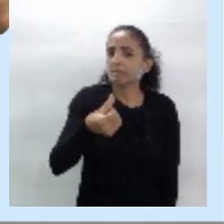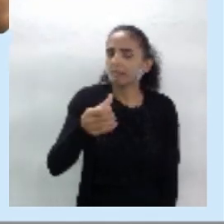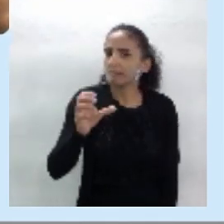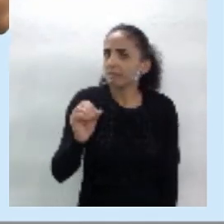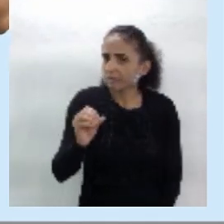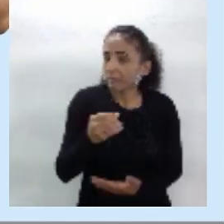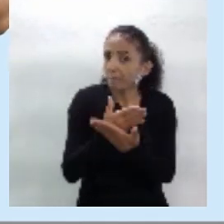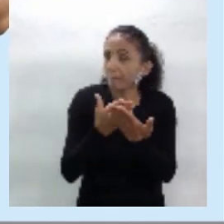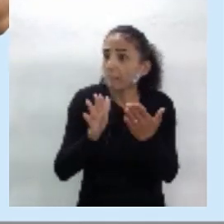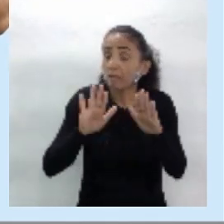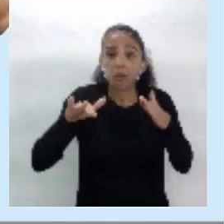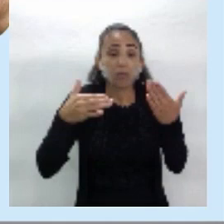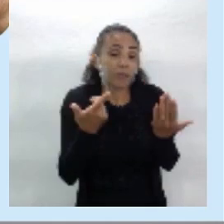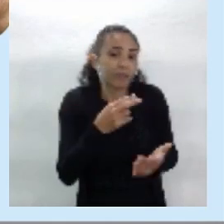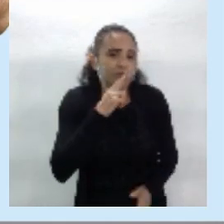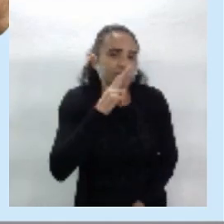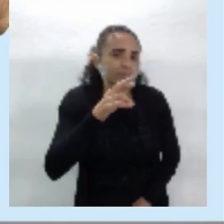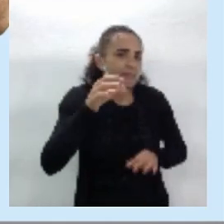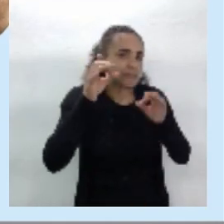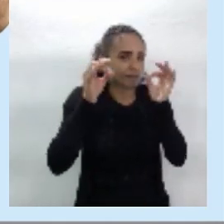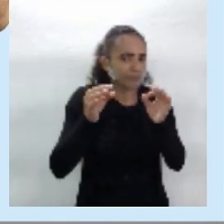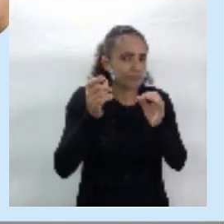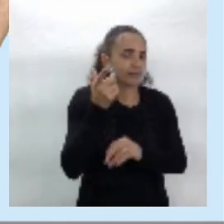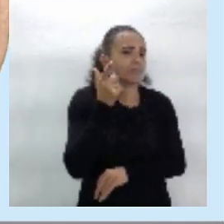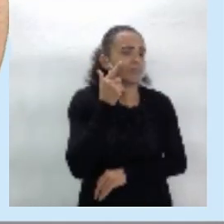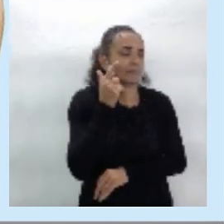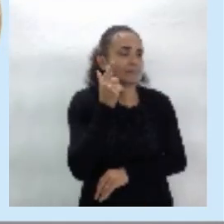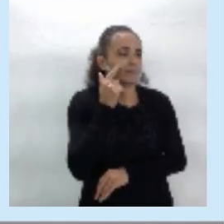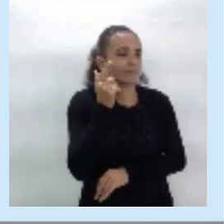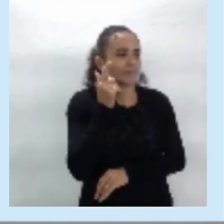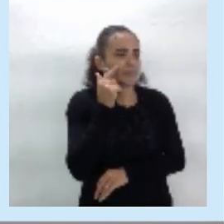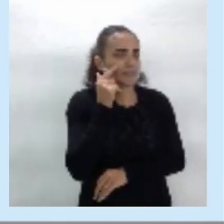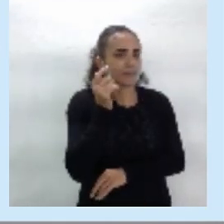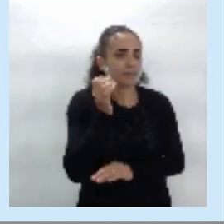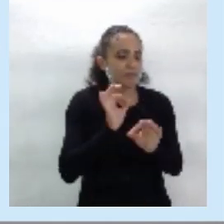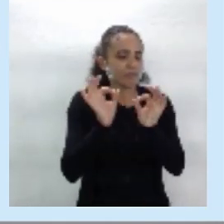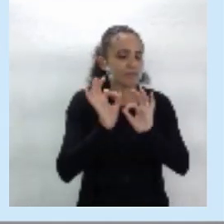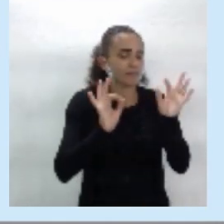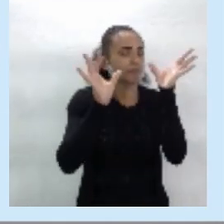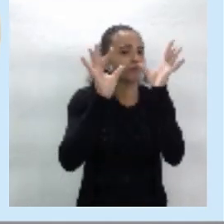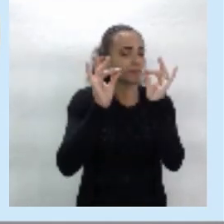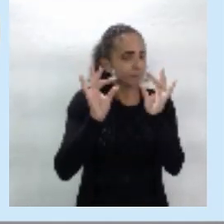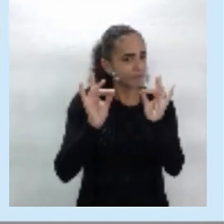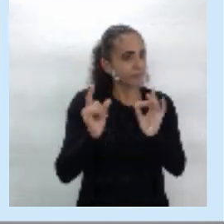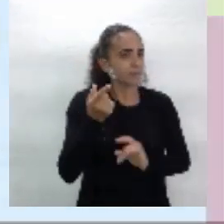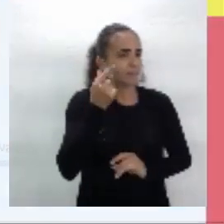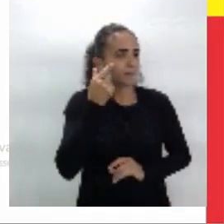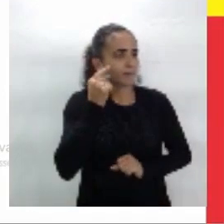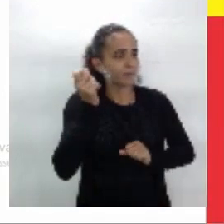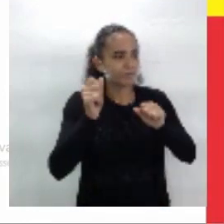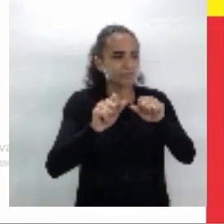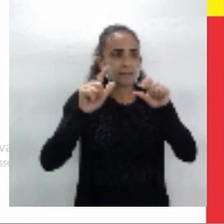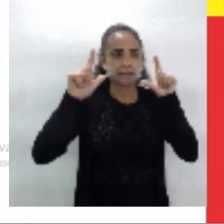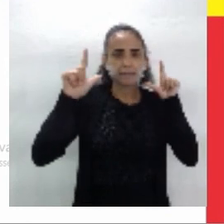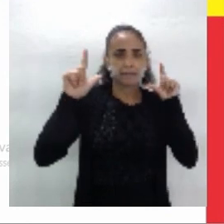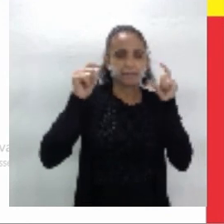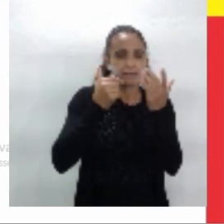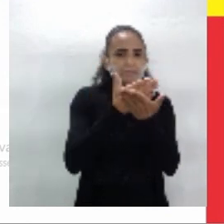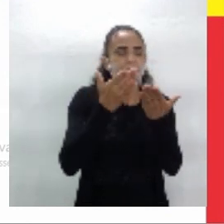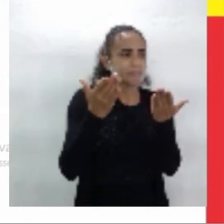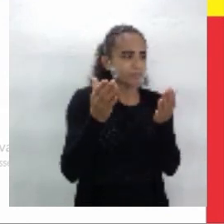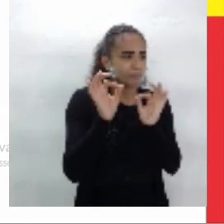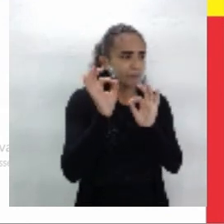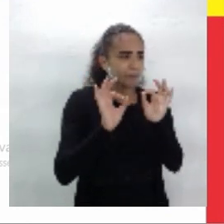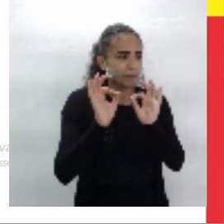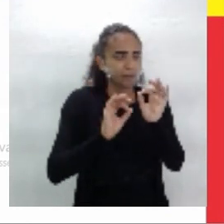344.960. Qual é a potência de 10? Então, veja aí que a gente vai verificar o seguinte. Observe aí na tela de vocês. Que vai ficar, ó,